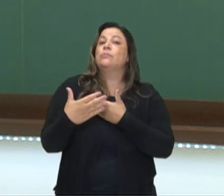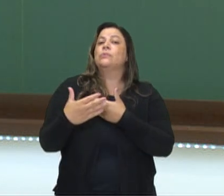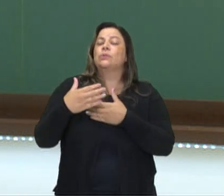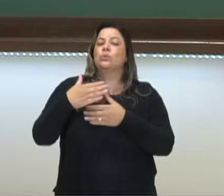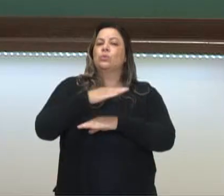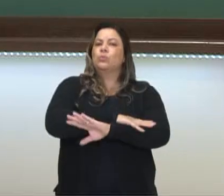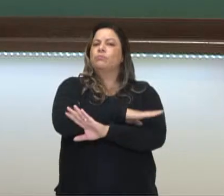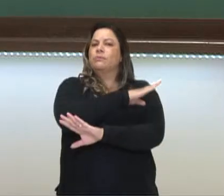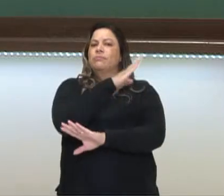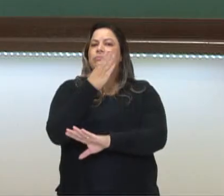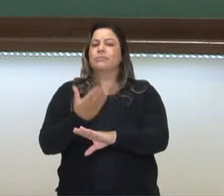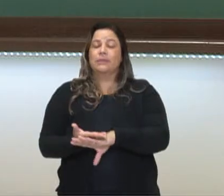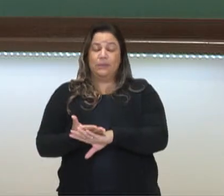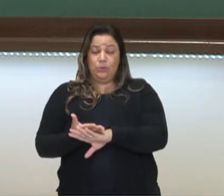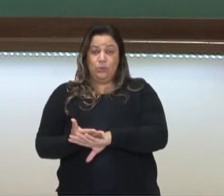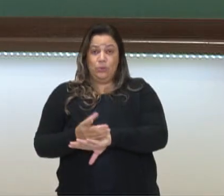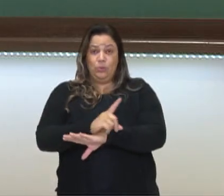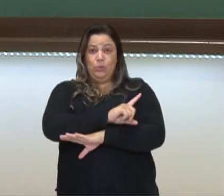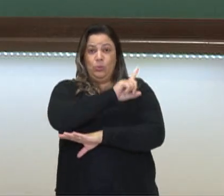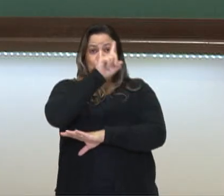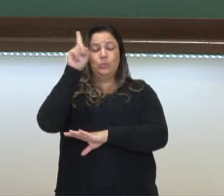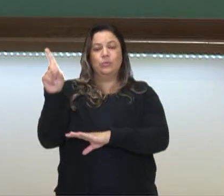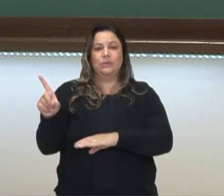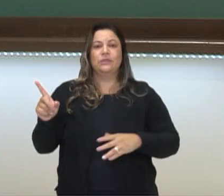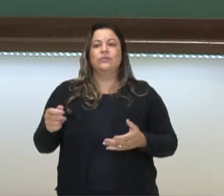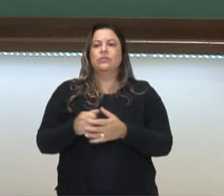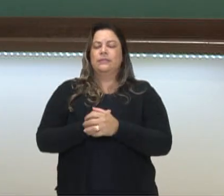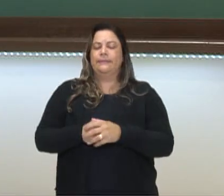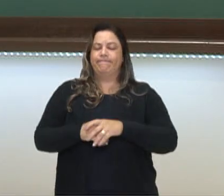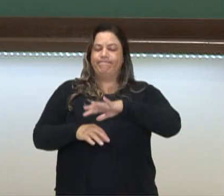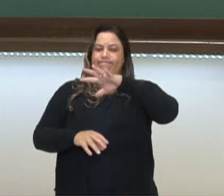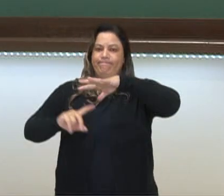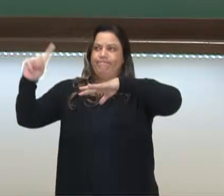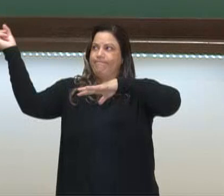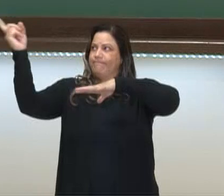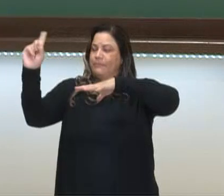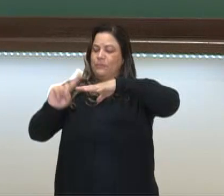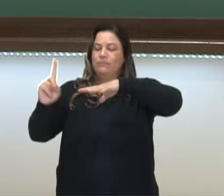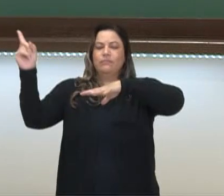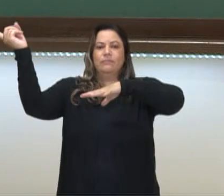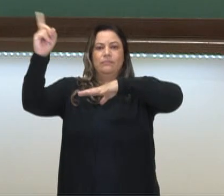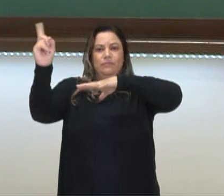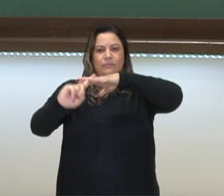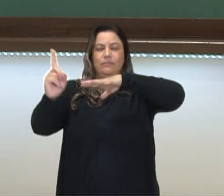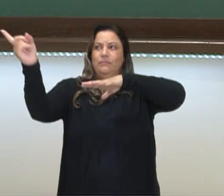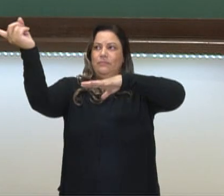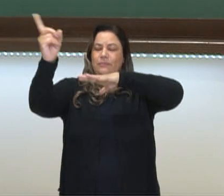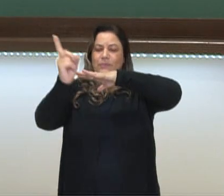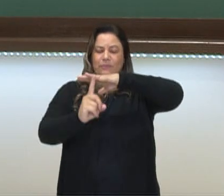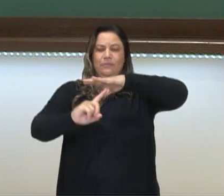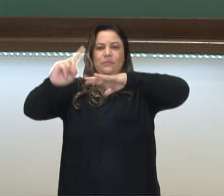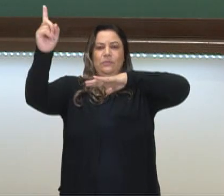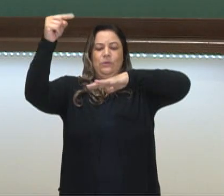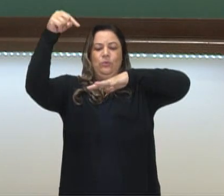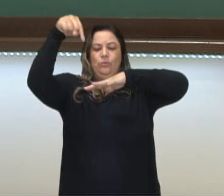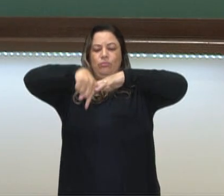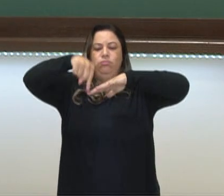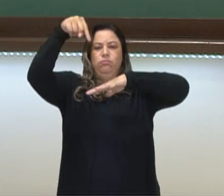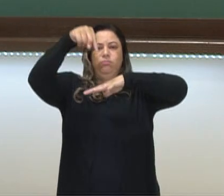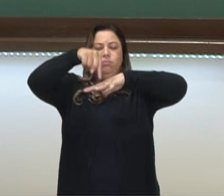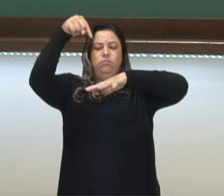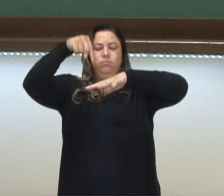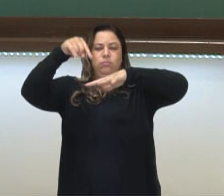A radiação solar, ela vai aquecer a superfície terrestre. À medida com que o Sol ele vai se pondo, a Terra